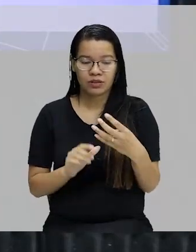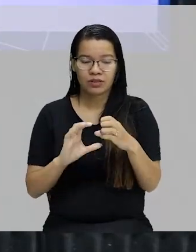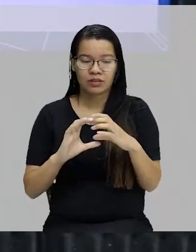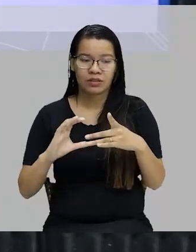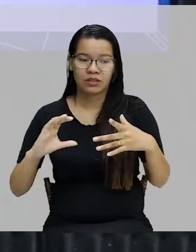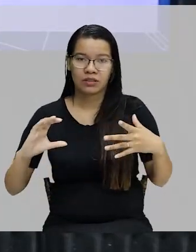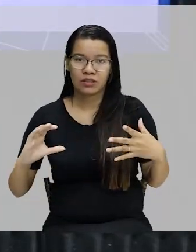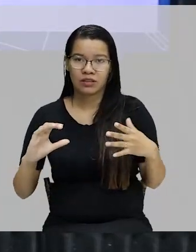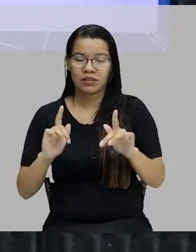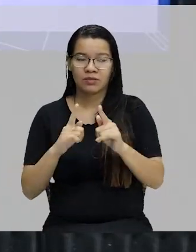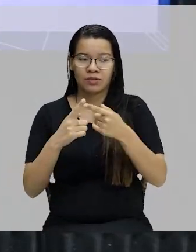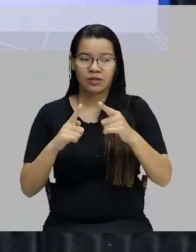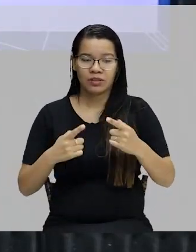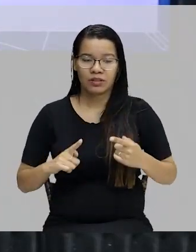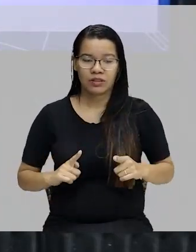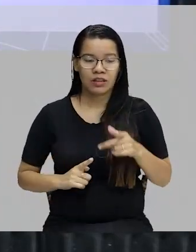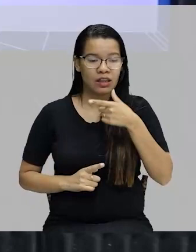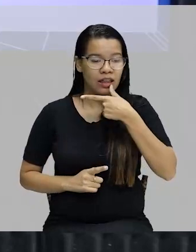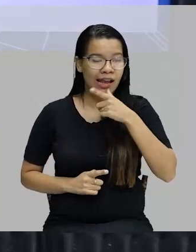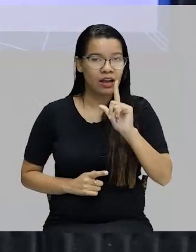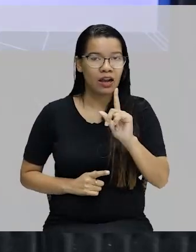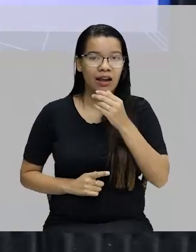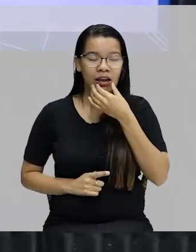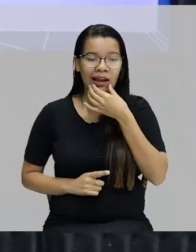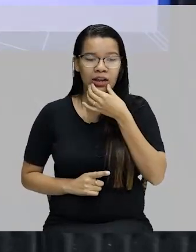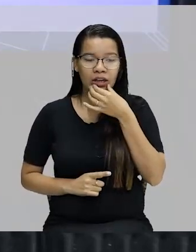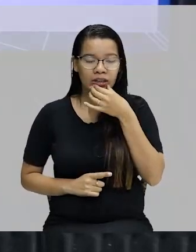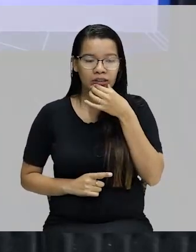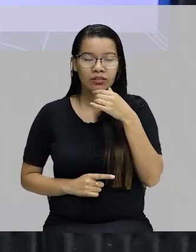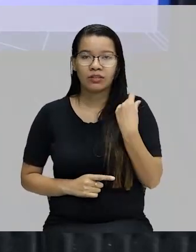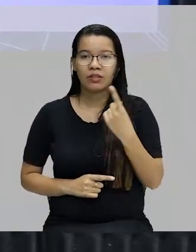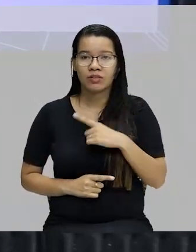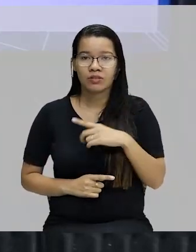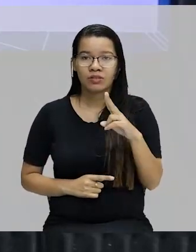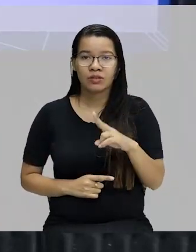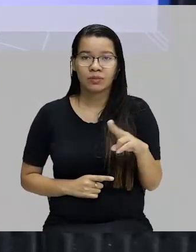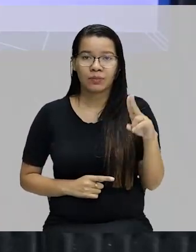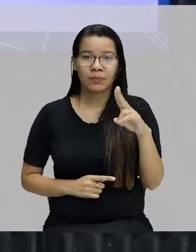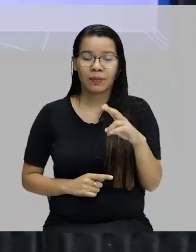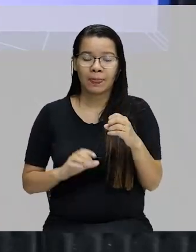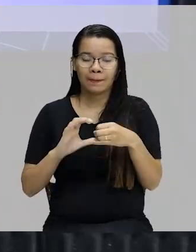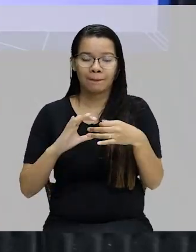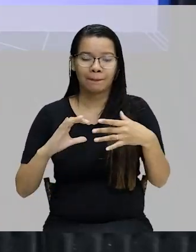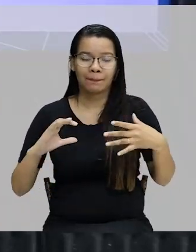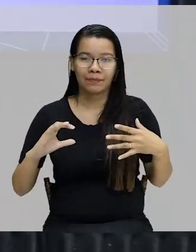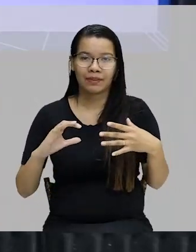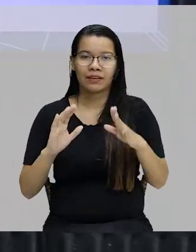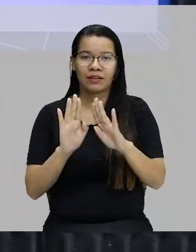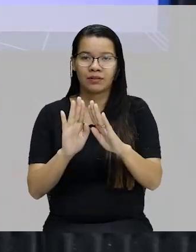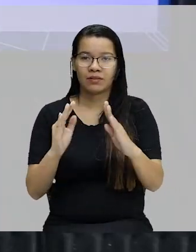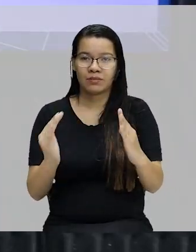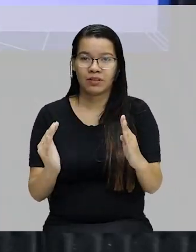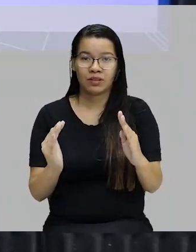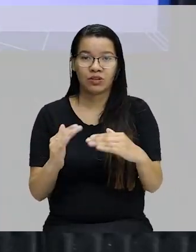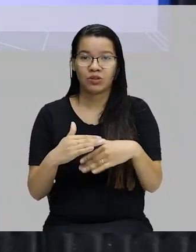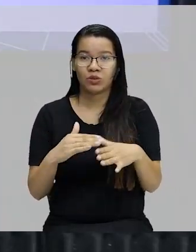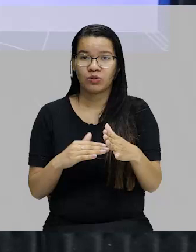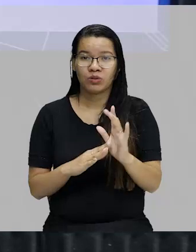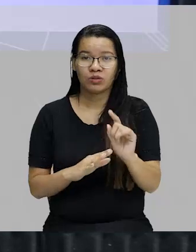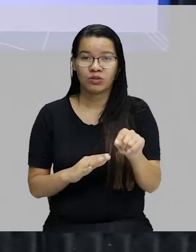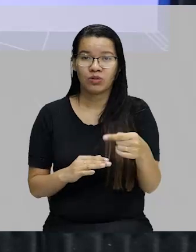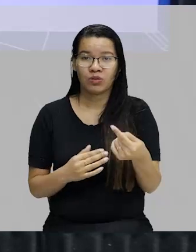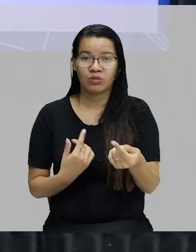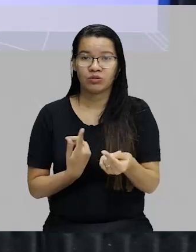inglesa nós chamamos de classes gramaticais abertas. Todas as outras são consideradas fechadas porque elas não sofrem nenhum tipo de